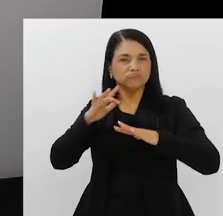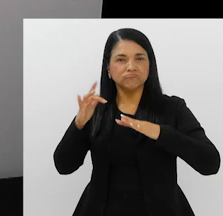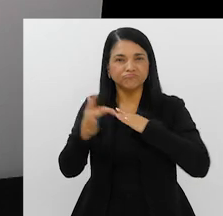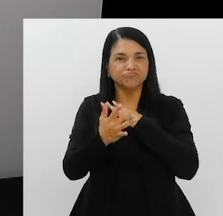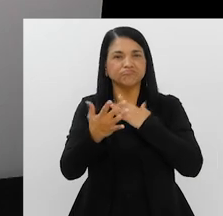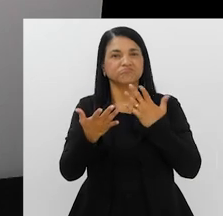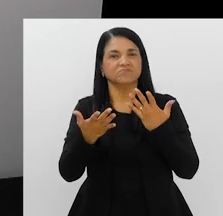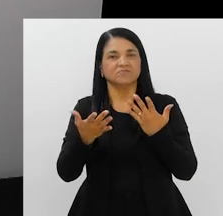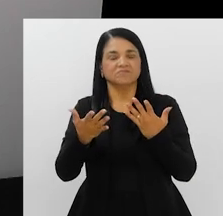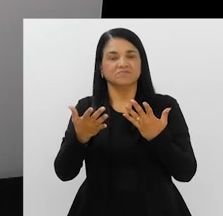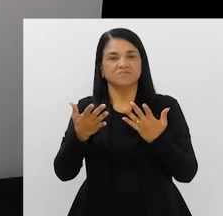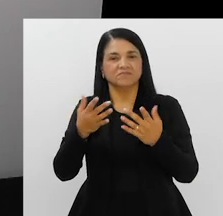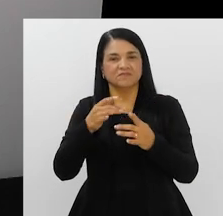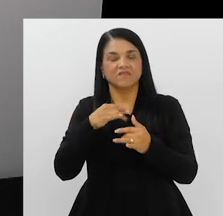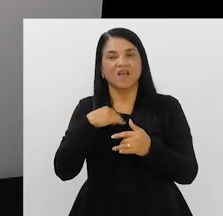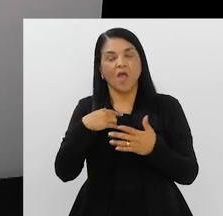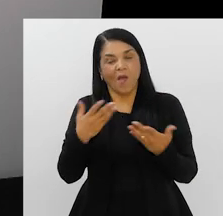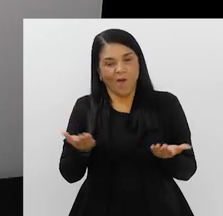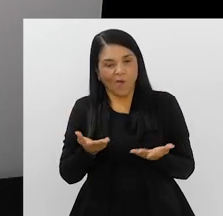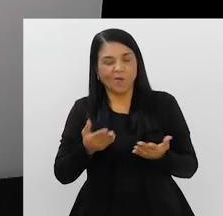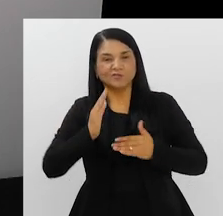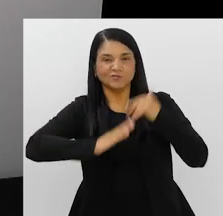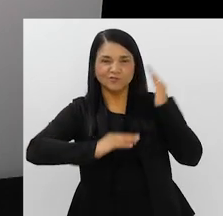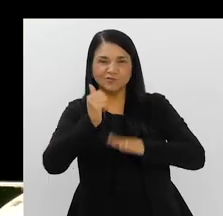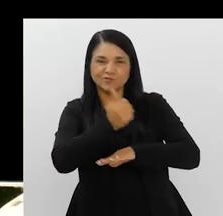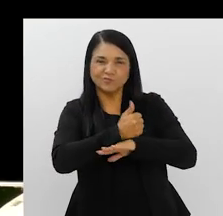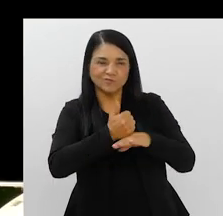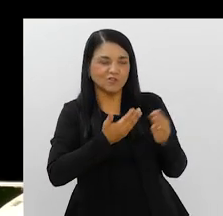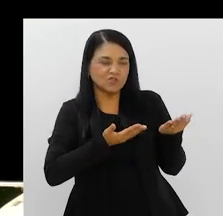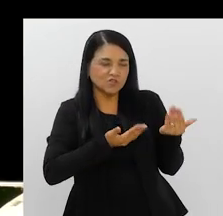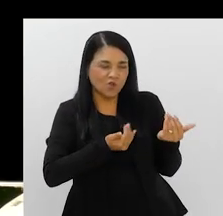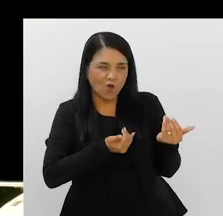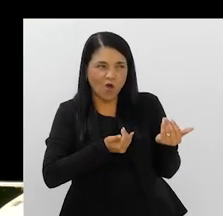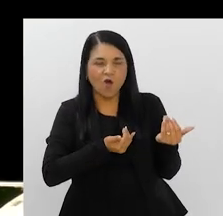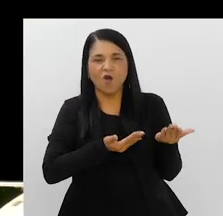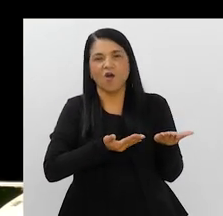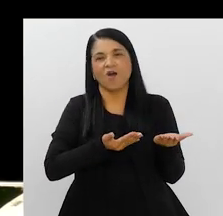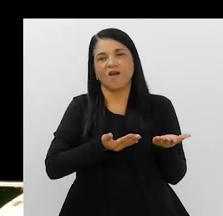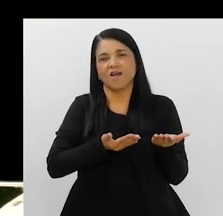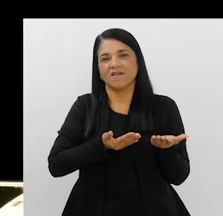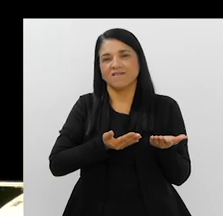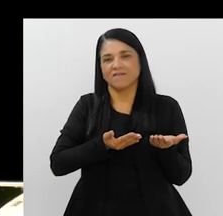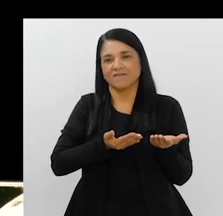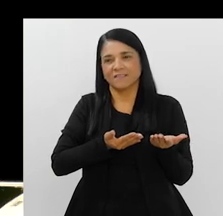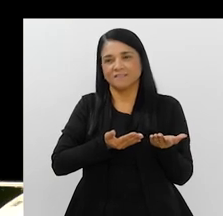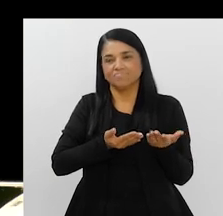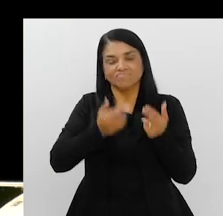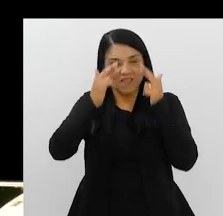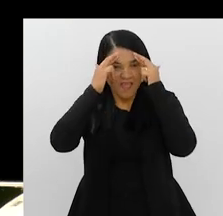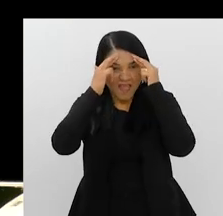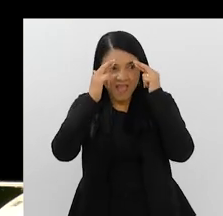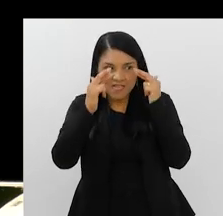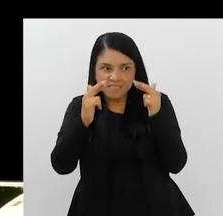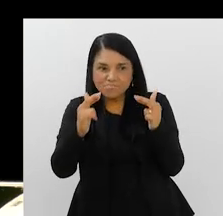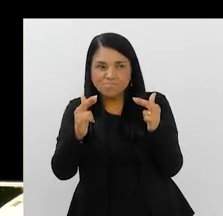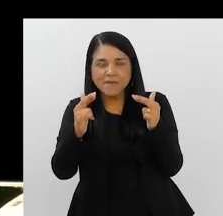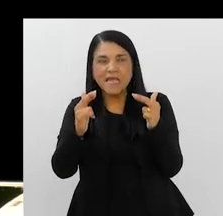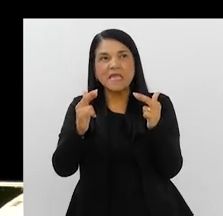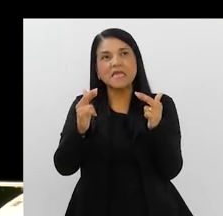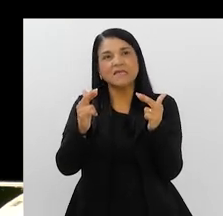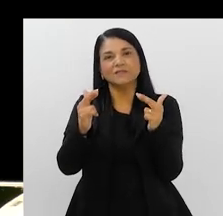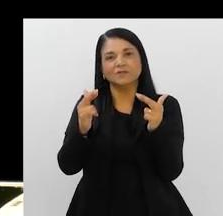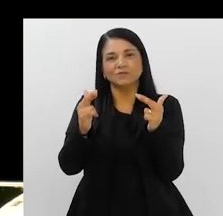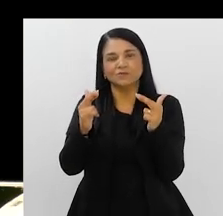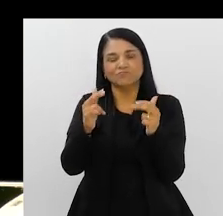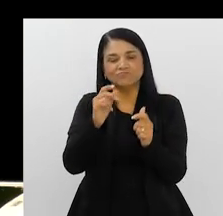posso estar sendo leviano, mas eu acho também que como eles são mais jovens, eles de repente têm um certo... Vou dizer até respeito, meio